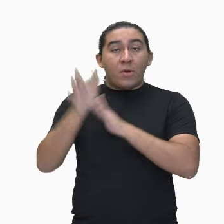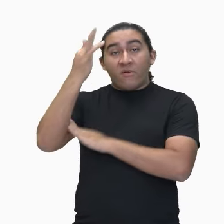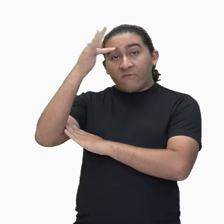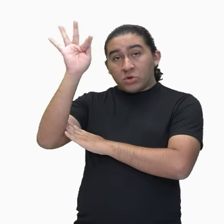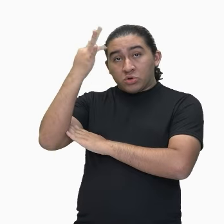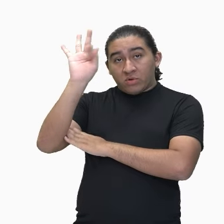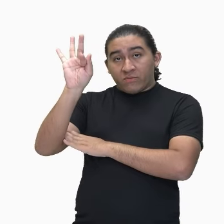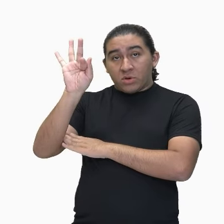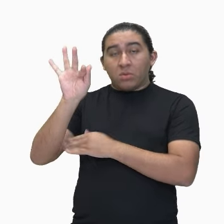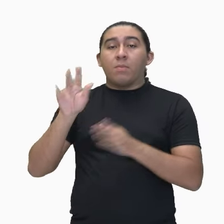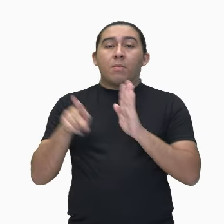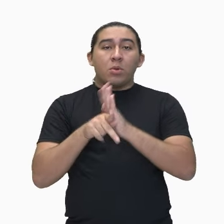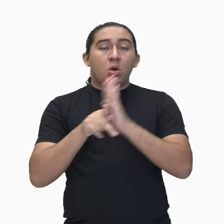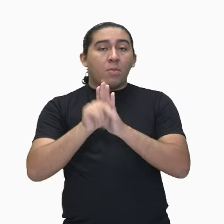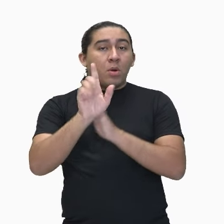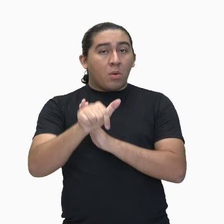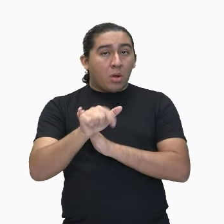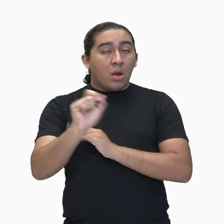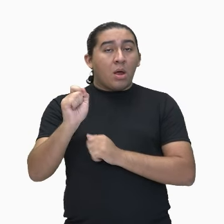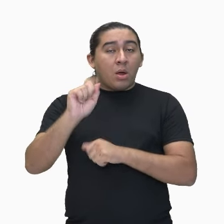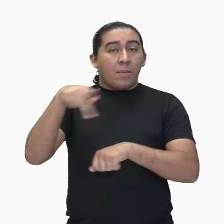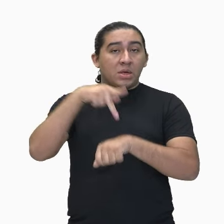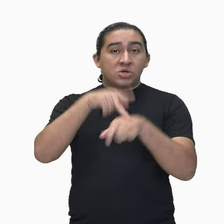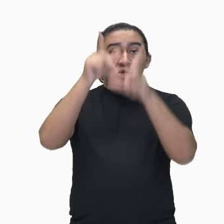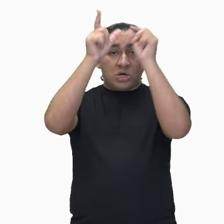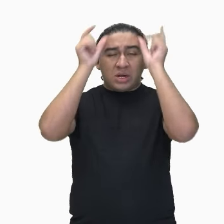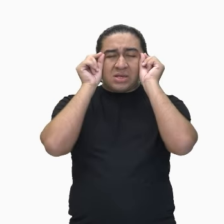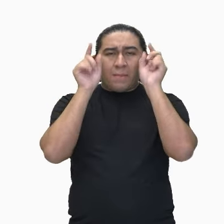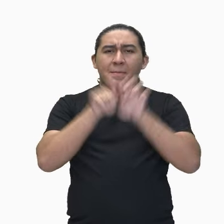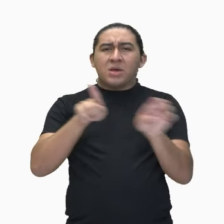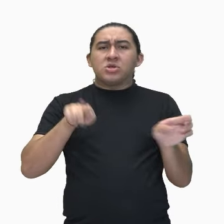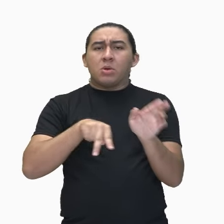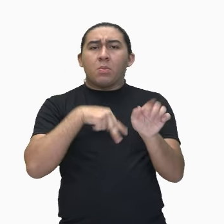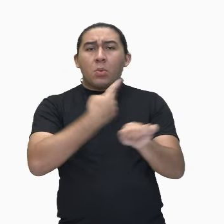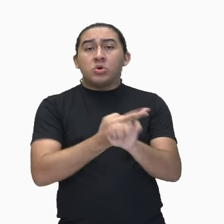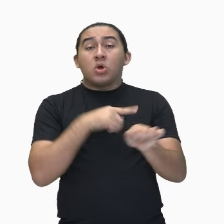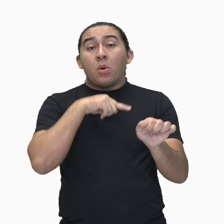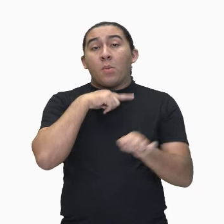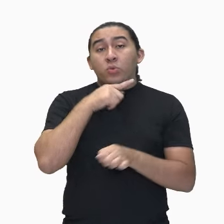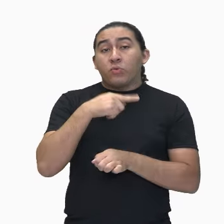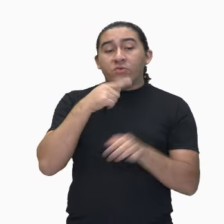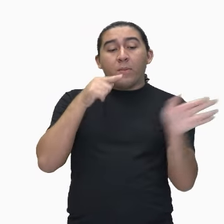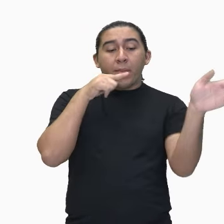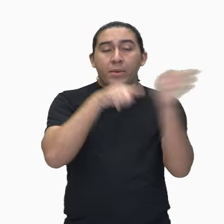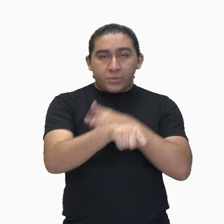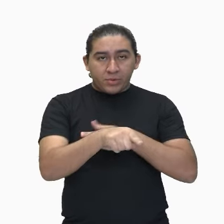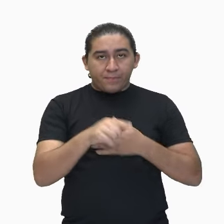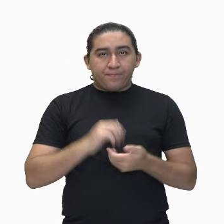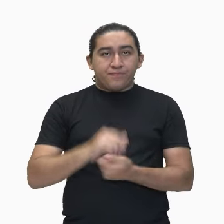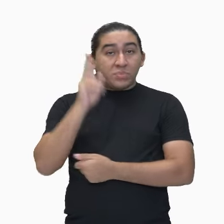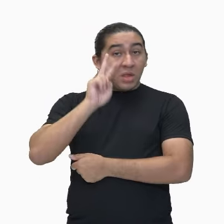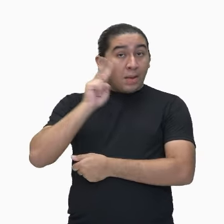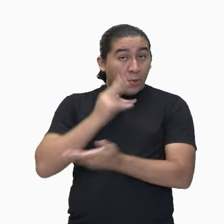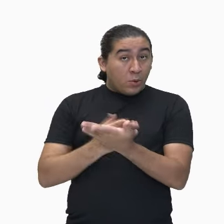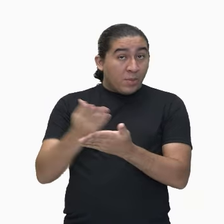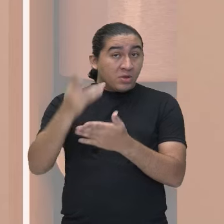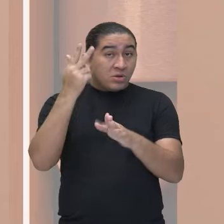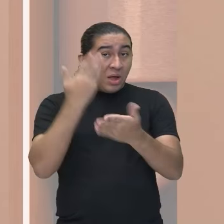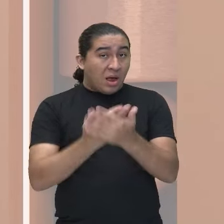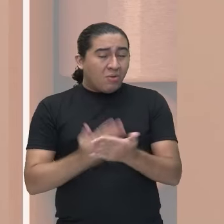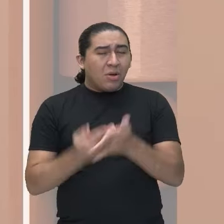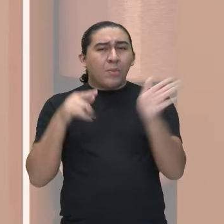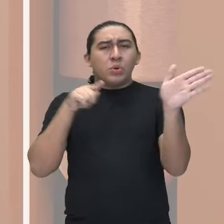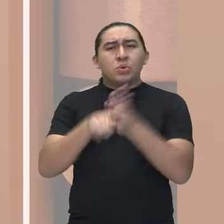filosofia na Grécia, tá bom, gente? Mas aí vem uma pergunta, então. Lembra que lá no início da aula a gente perguntava,